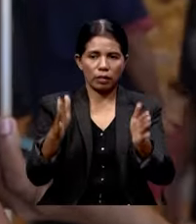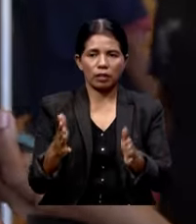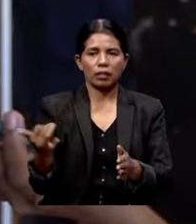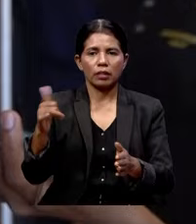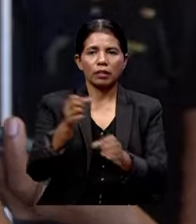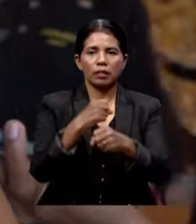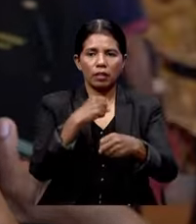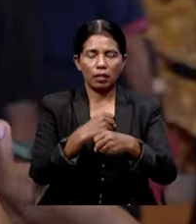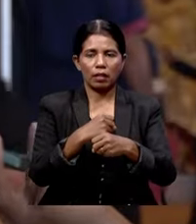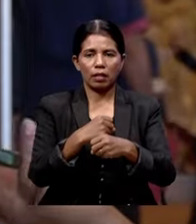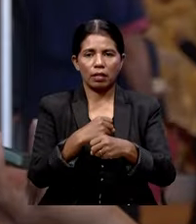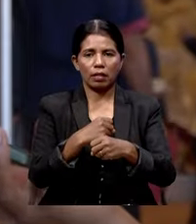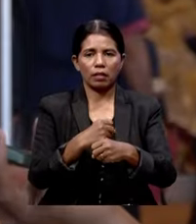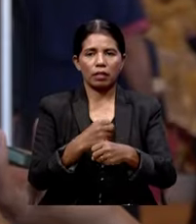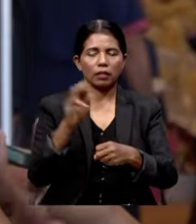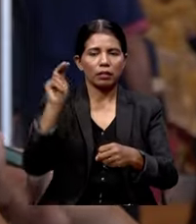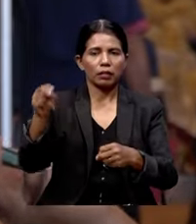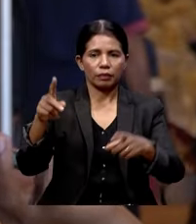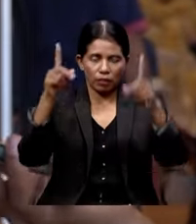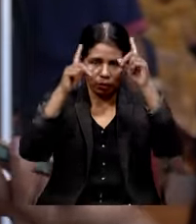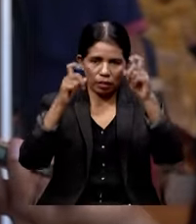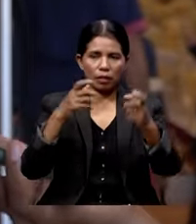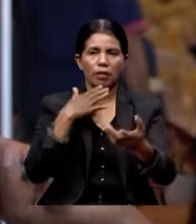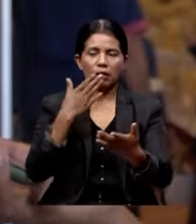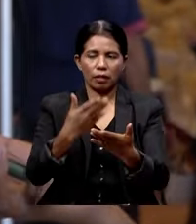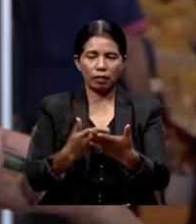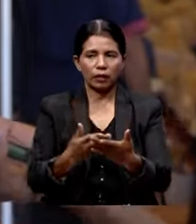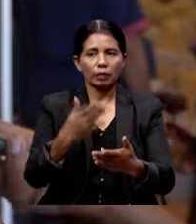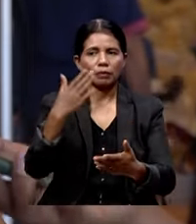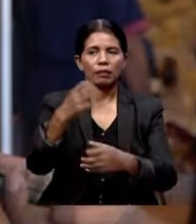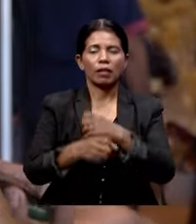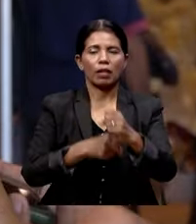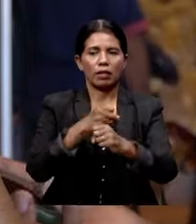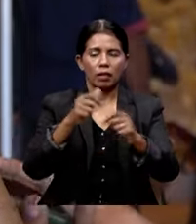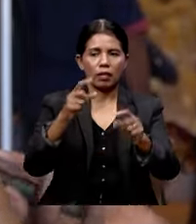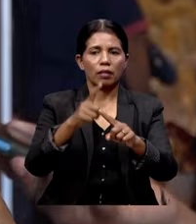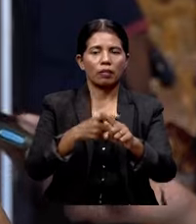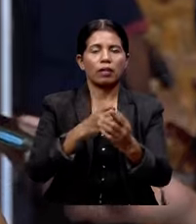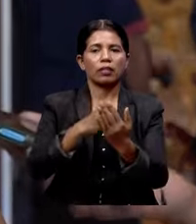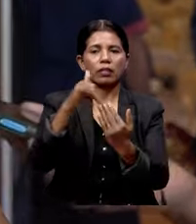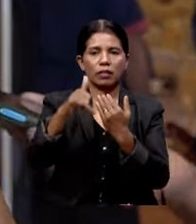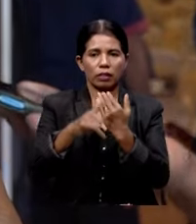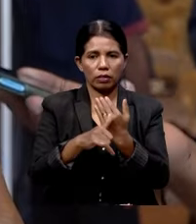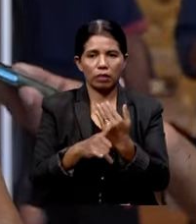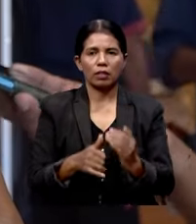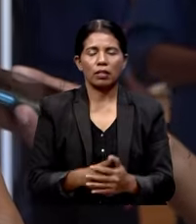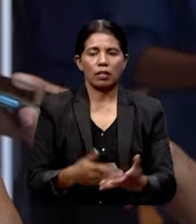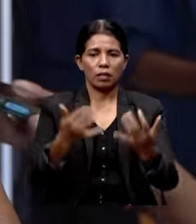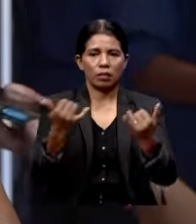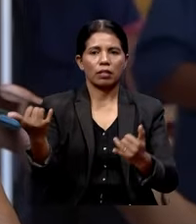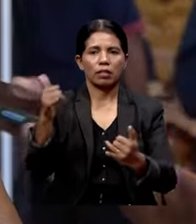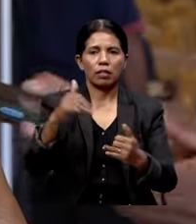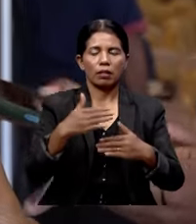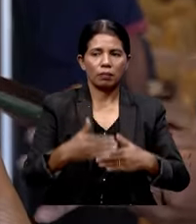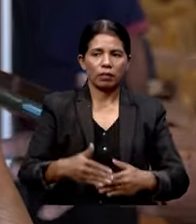serão exame de qualificação e a Tina Gne, e a Fulan Júlio, e a Laran, e agora será o